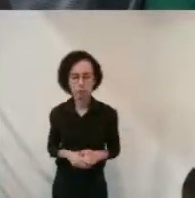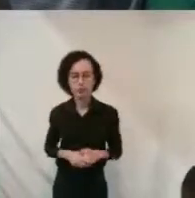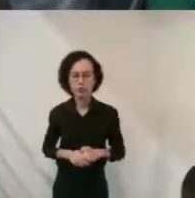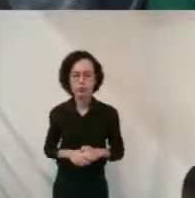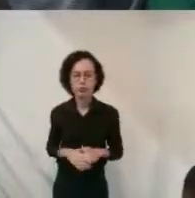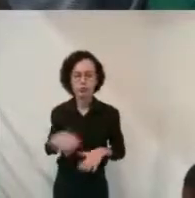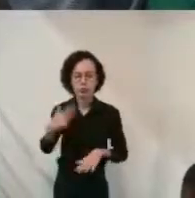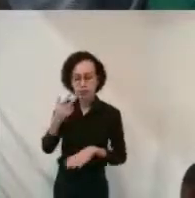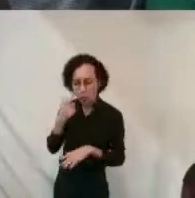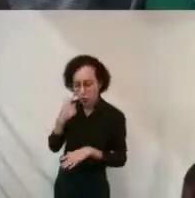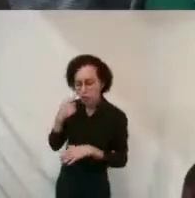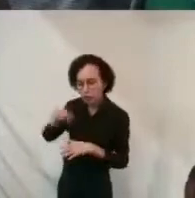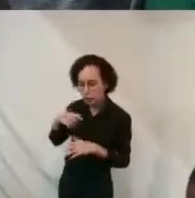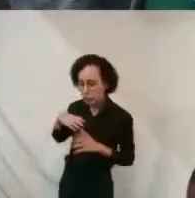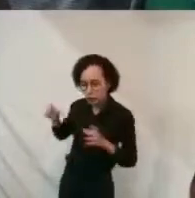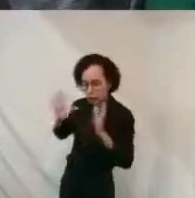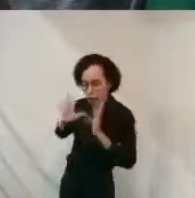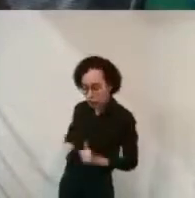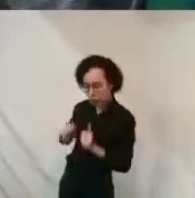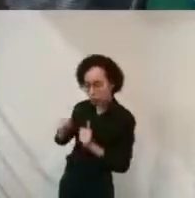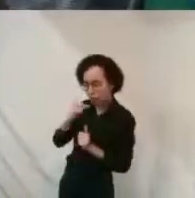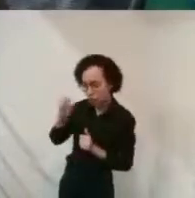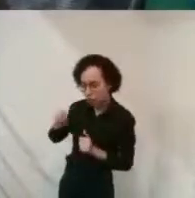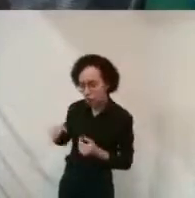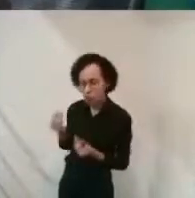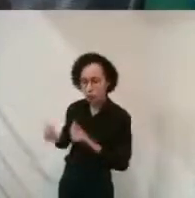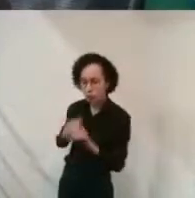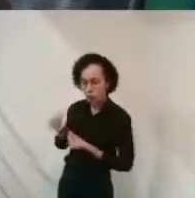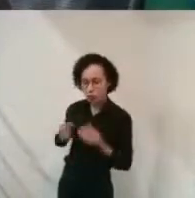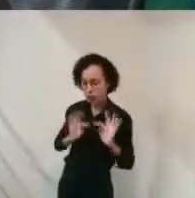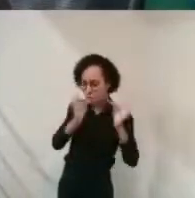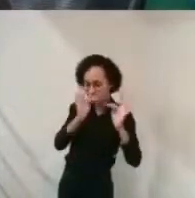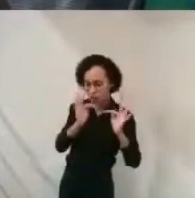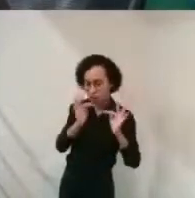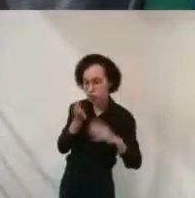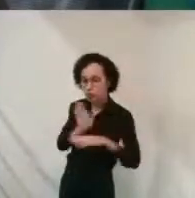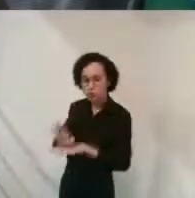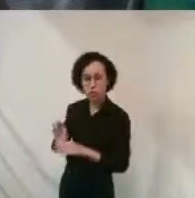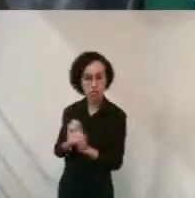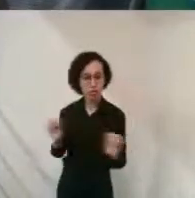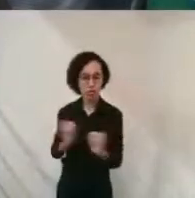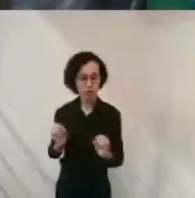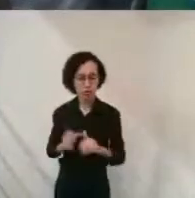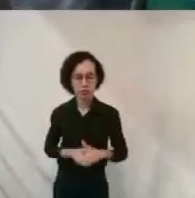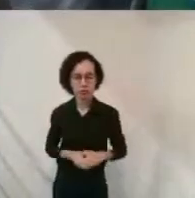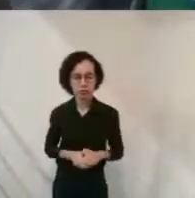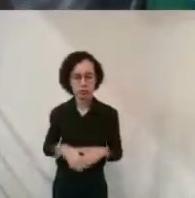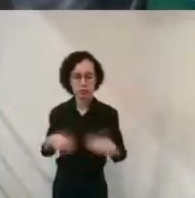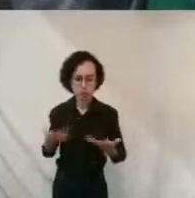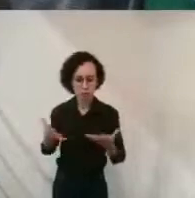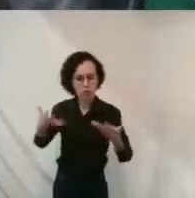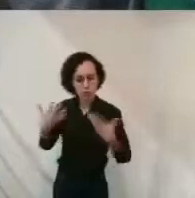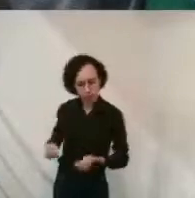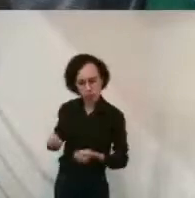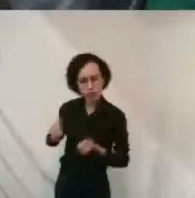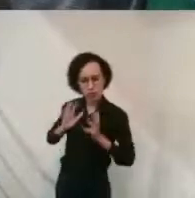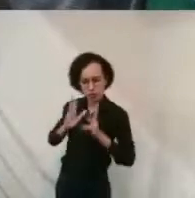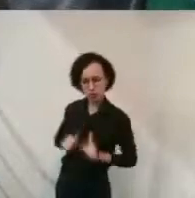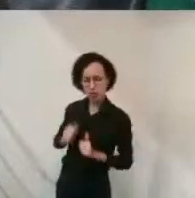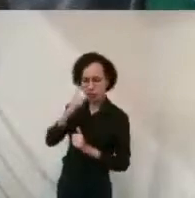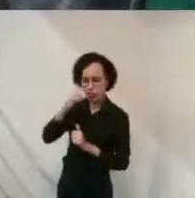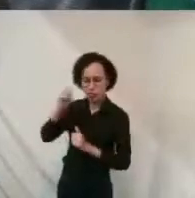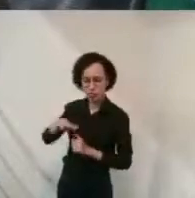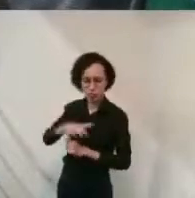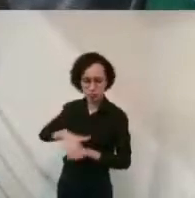gente, mas se eu não encerrar o lixão, essa tecnologia aí não serve para nada. Então, vamos seguinte, vamos encerrar o lixão? Esse é o primeiro passo,